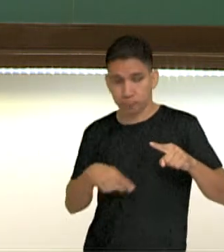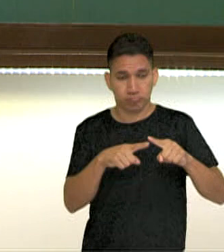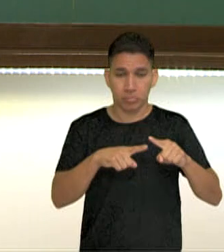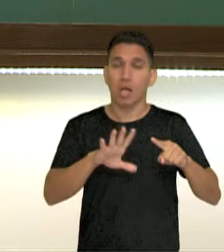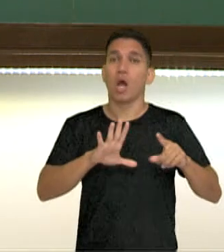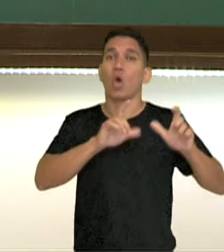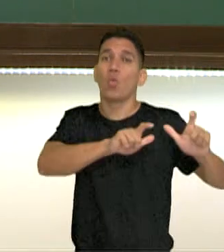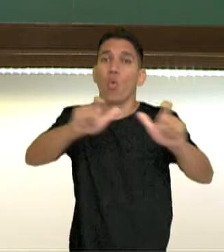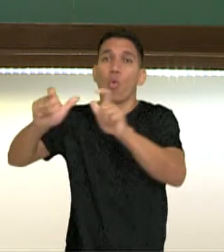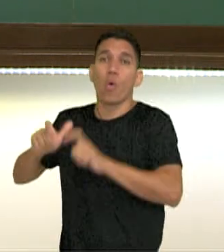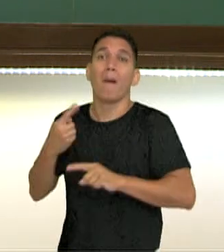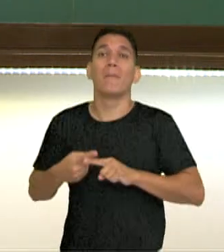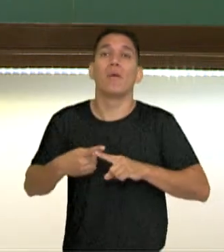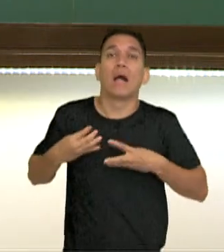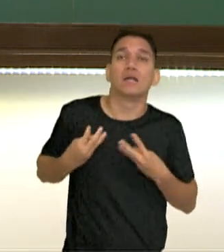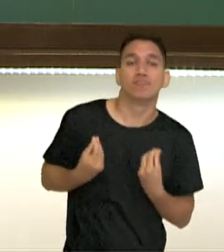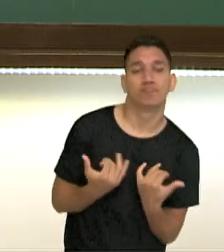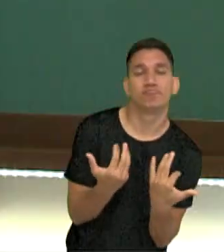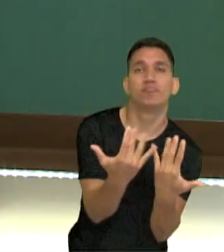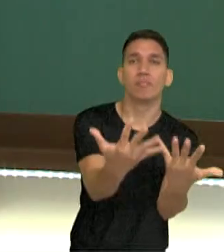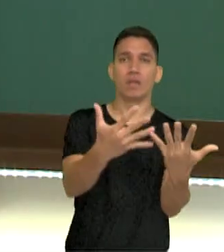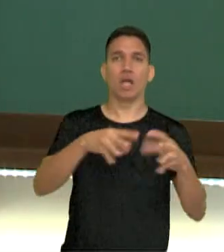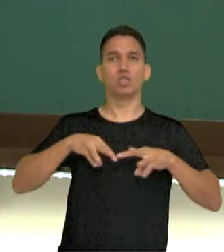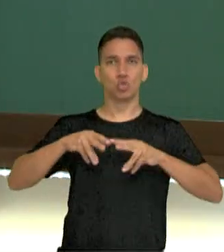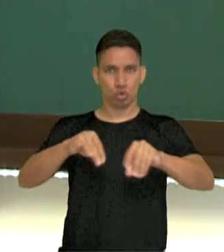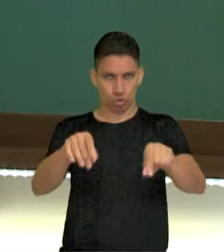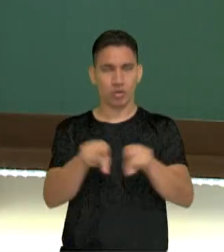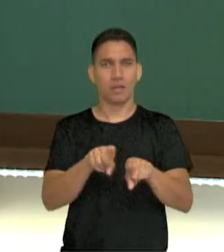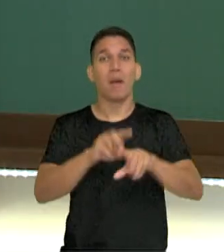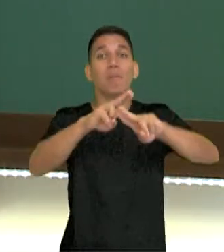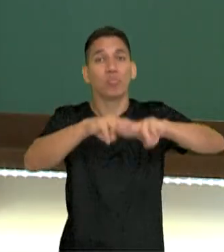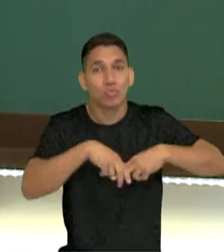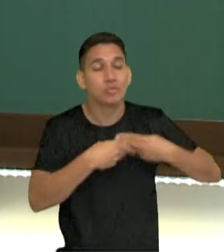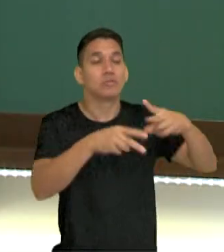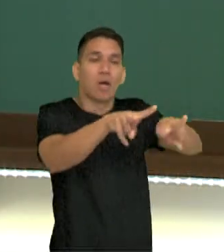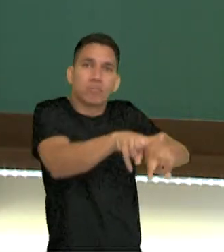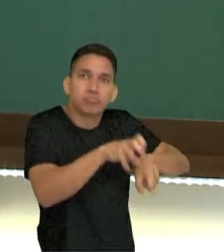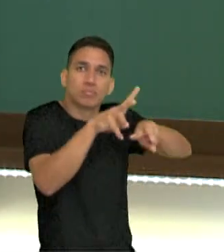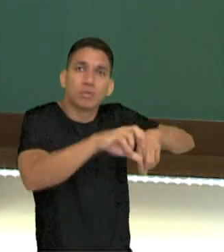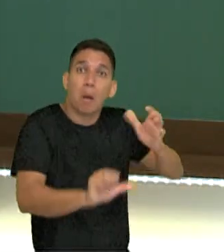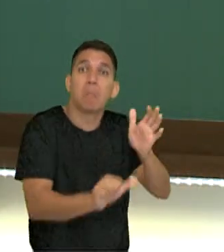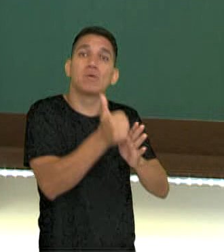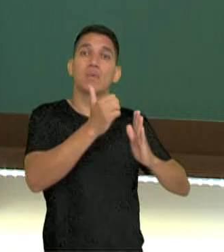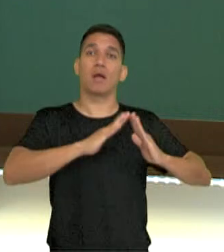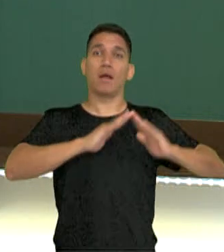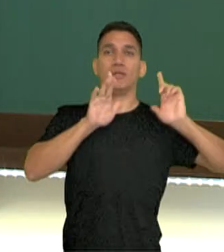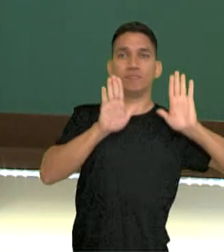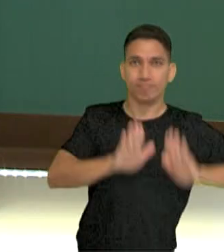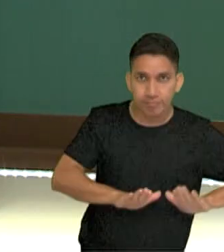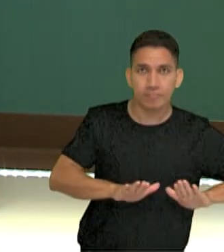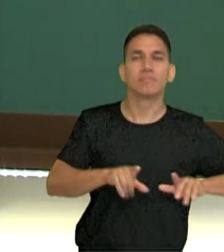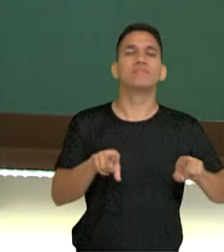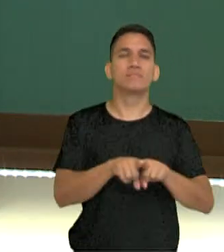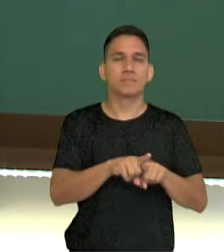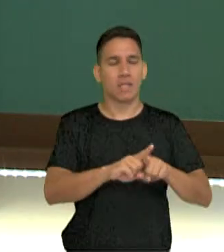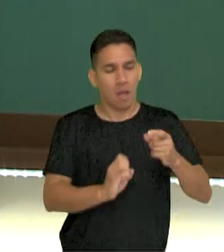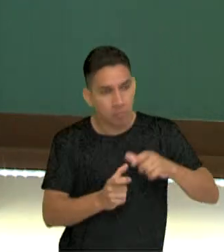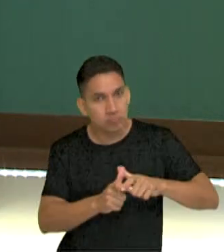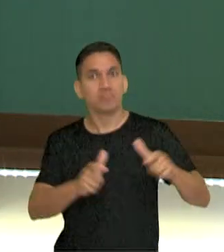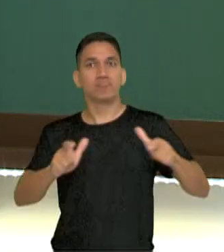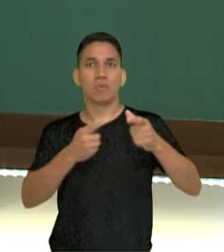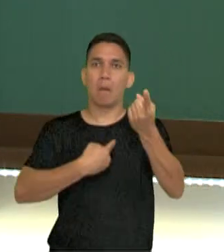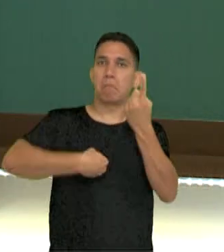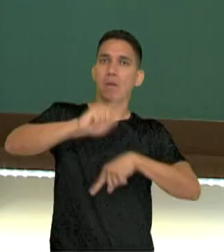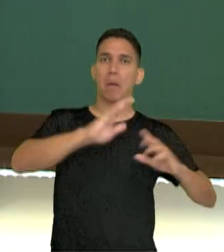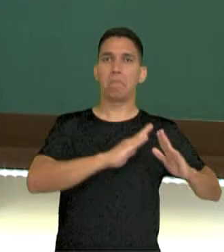causa da fertilização do solo, e por causa da agricultura surgem então os primeiros assentamentos agrícolas, evoluem para as